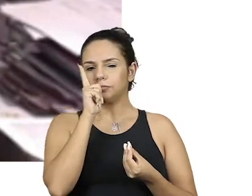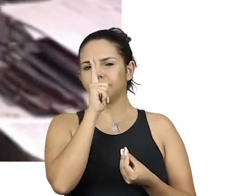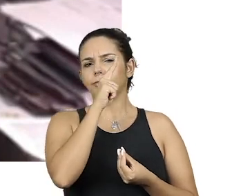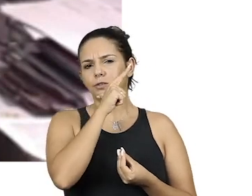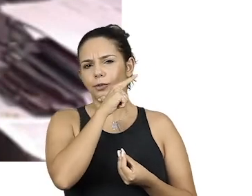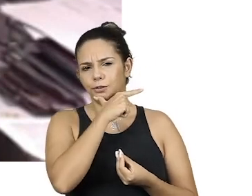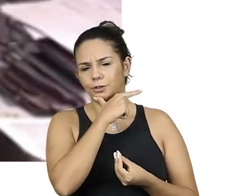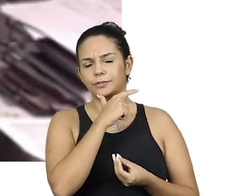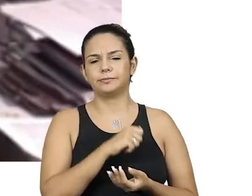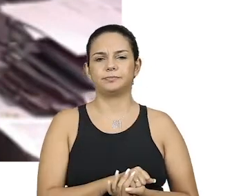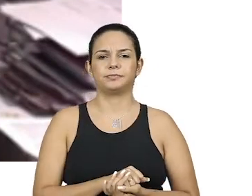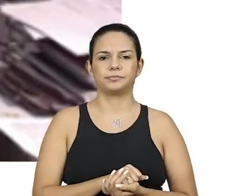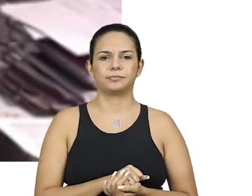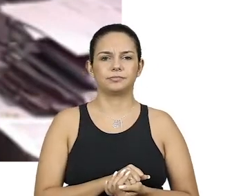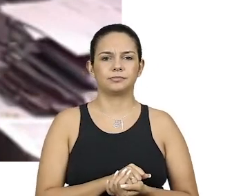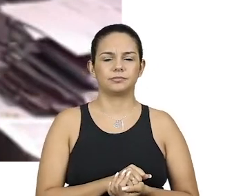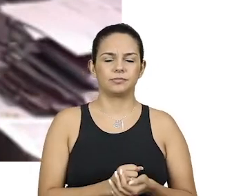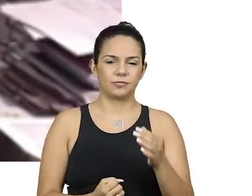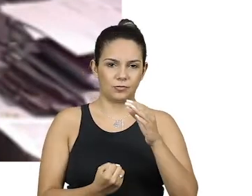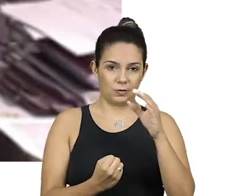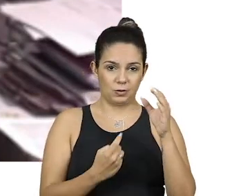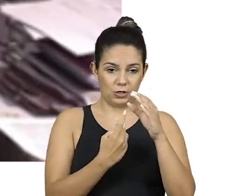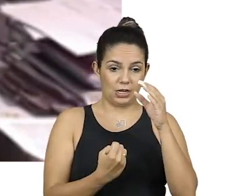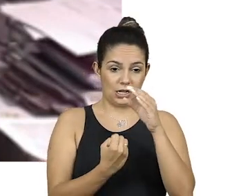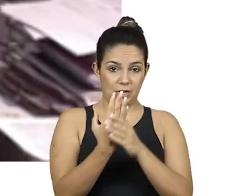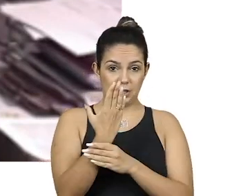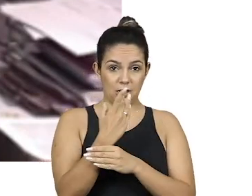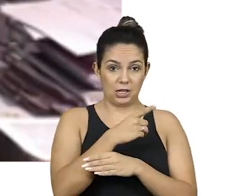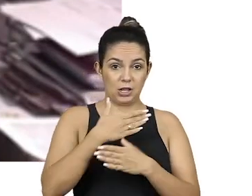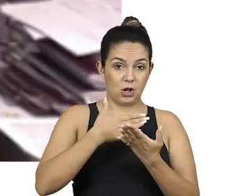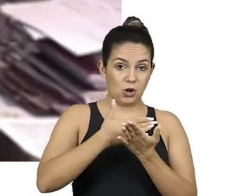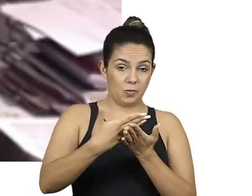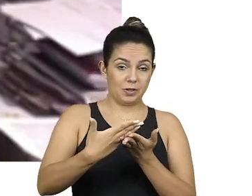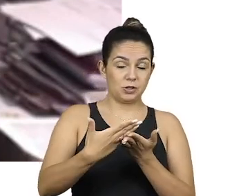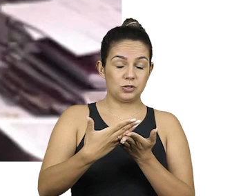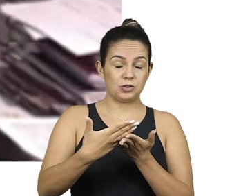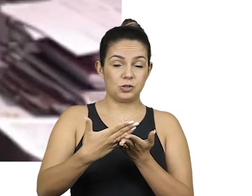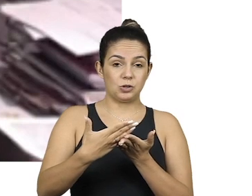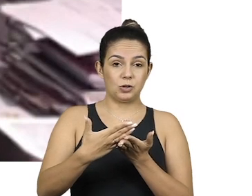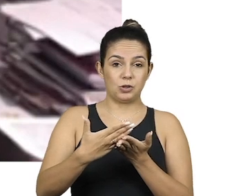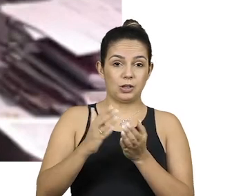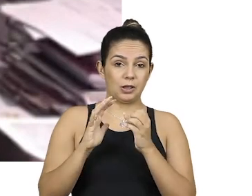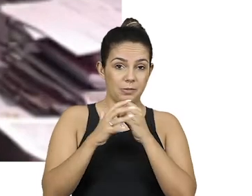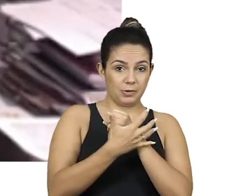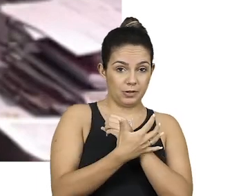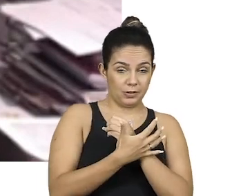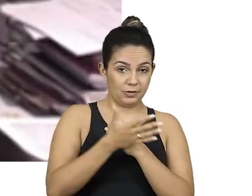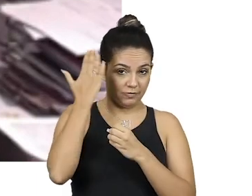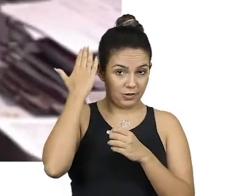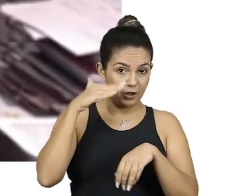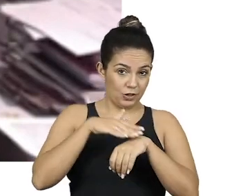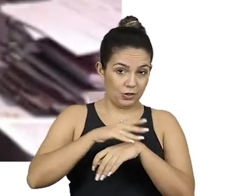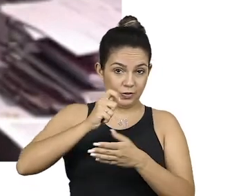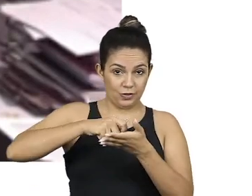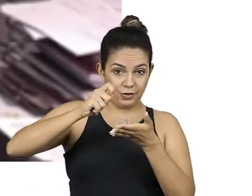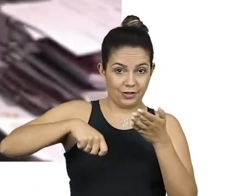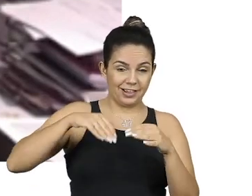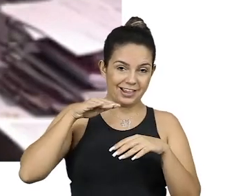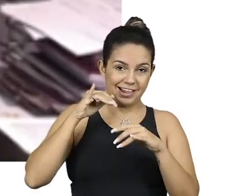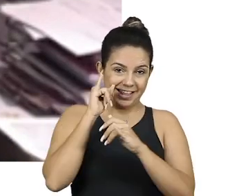e foi lançado no princípio da pandemia, com uma noite de autógrafos